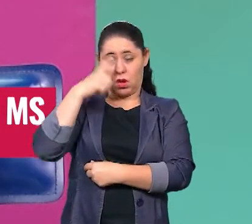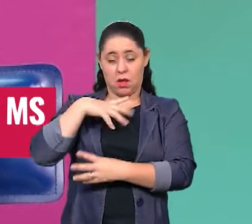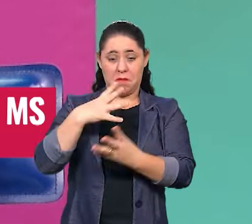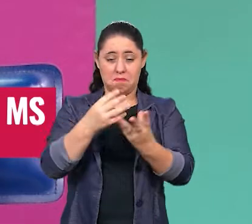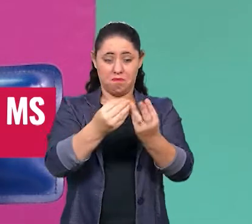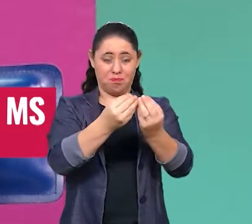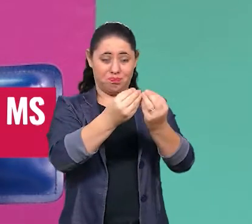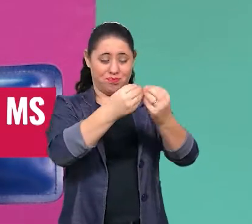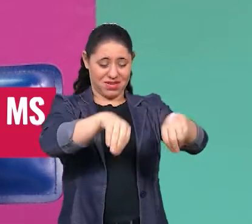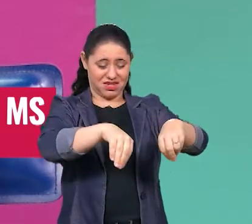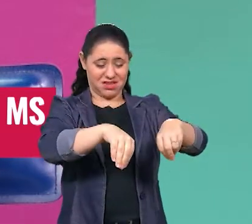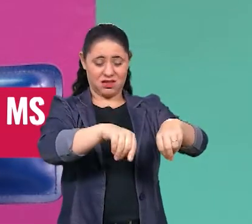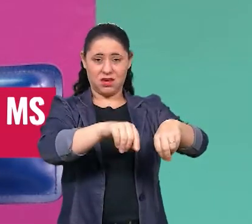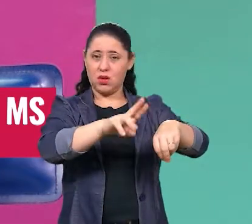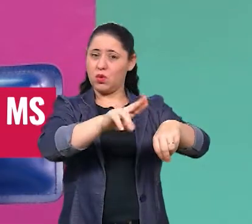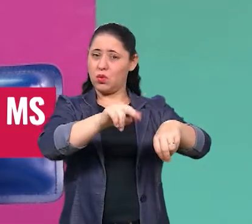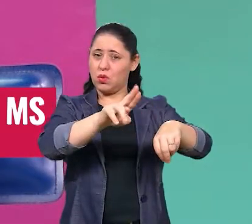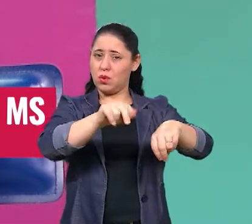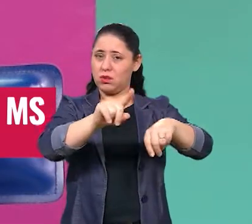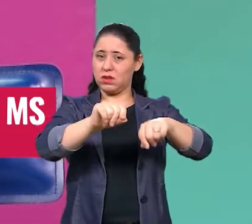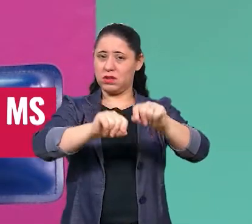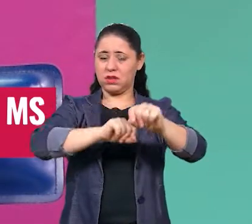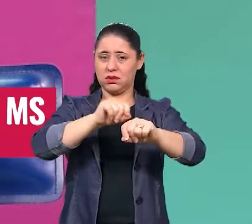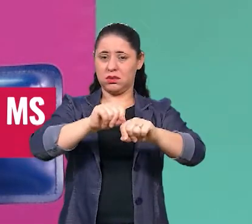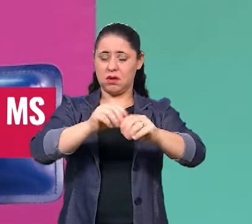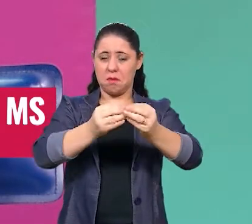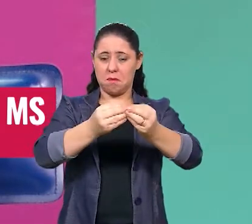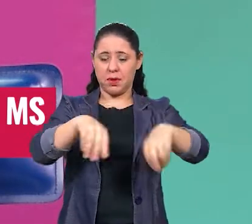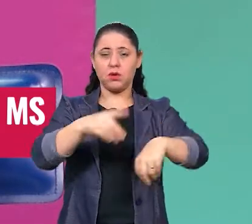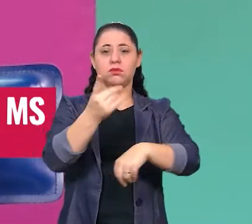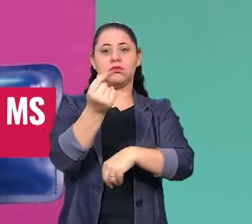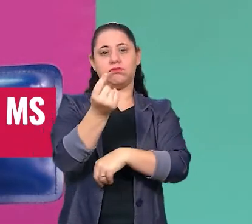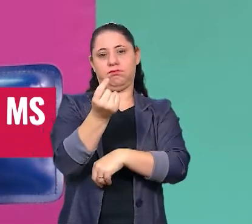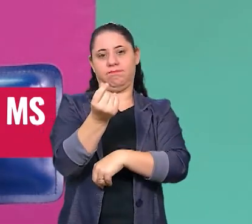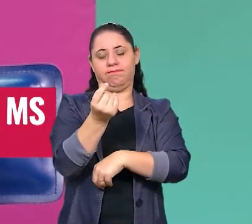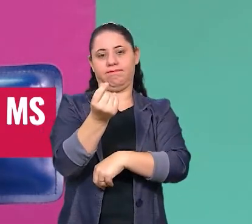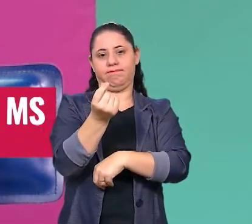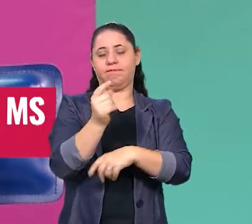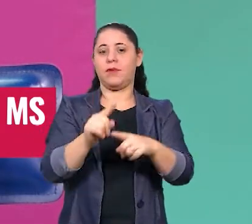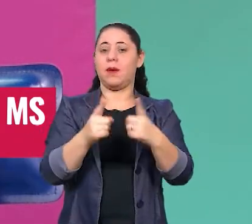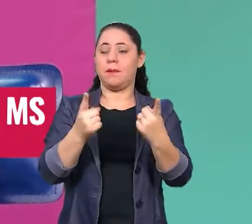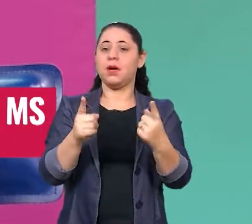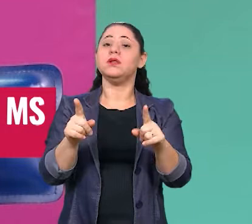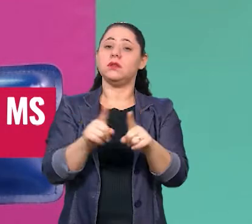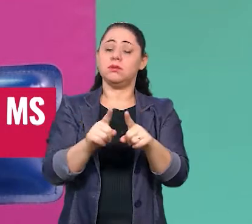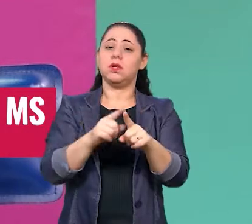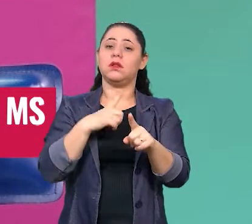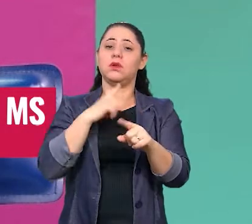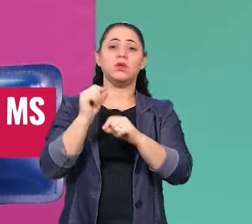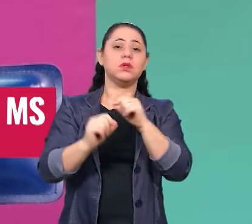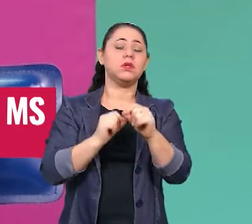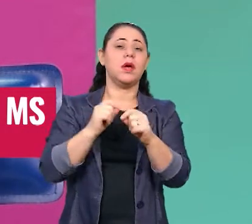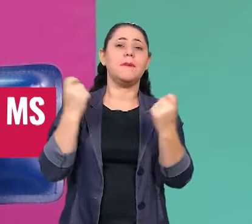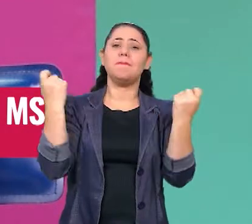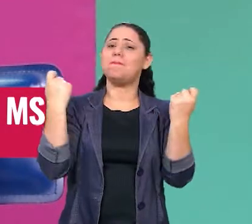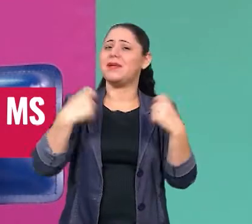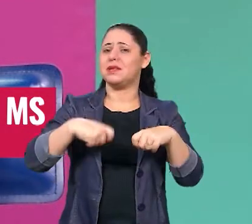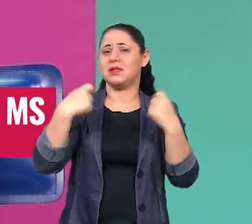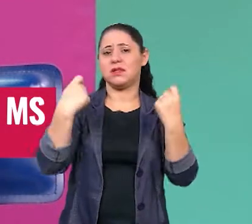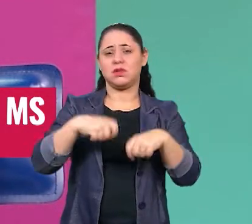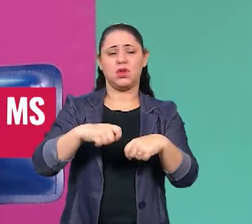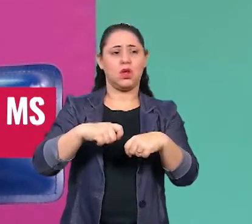teve um prejuízo que para a gente nunca deixou de ser diferente, que é um prejuízo financeiro. Mas tem uma contrapartida aí que foi